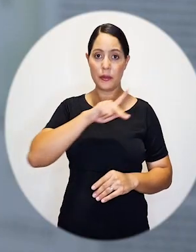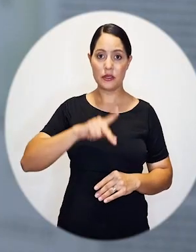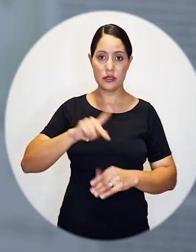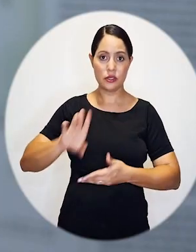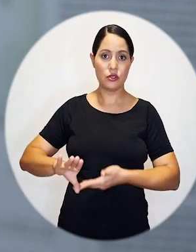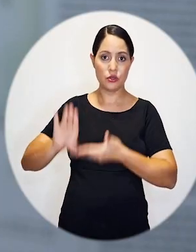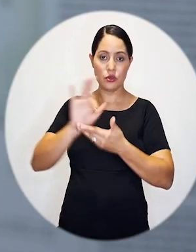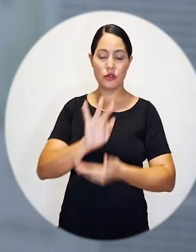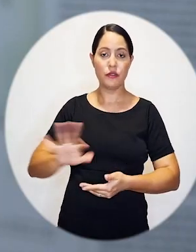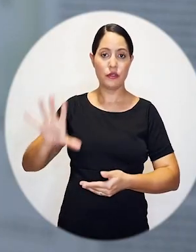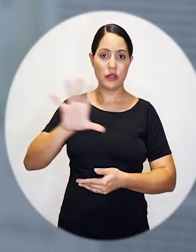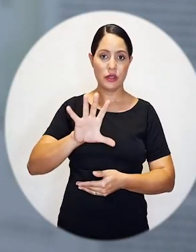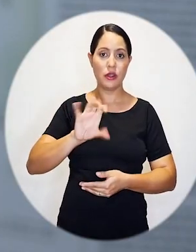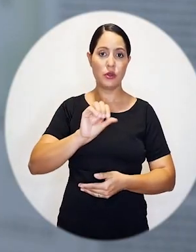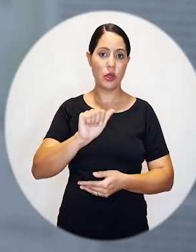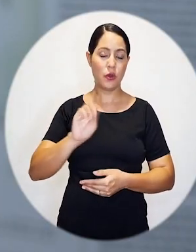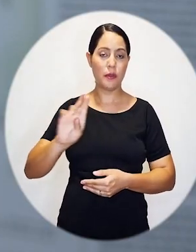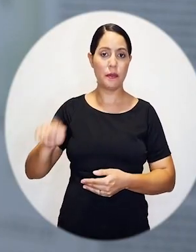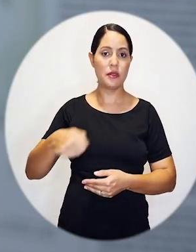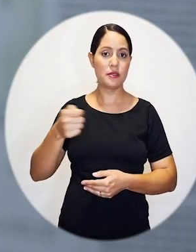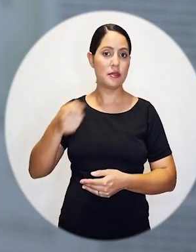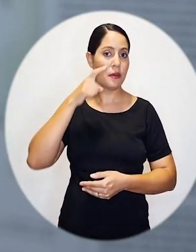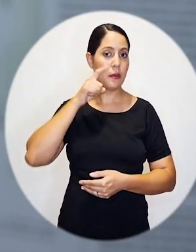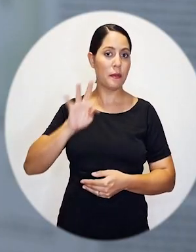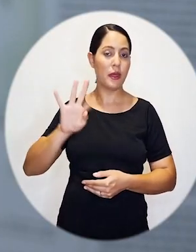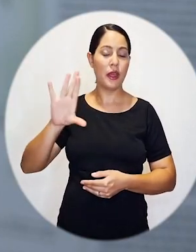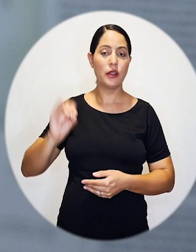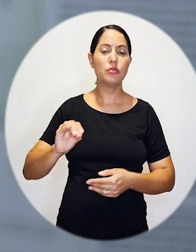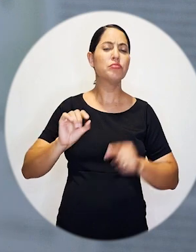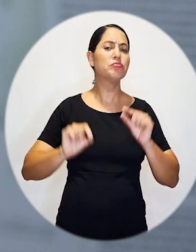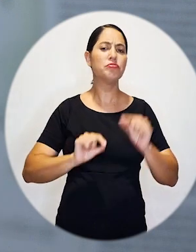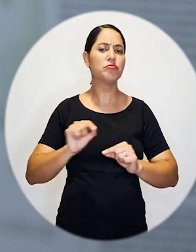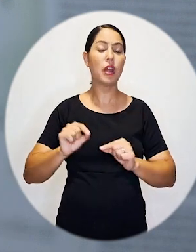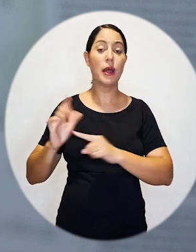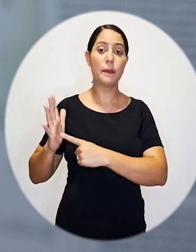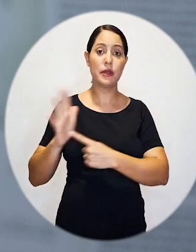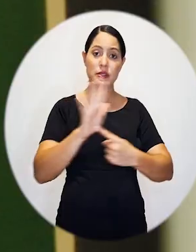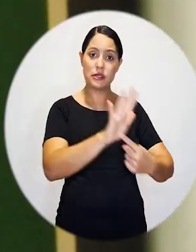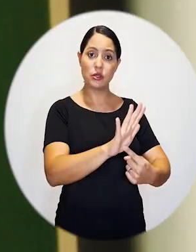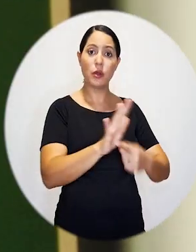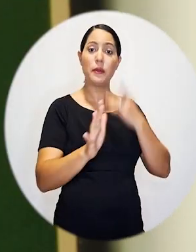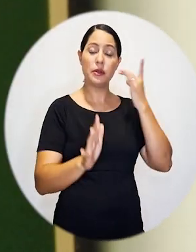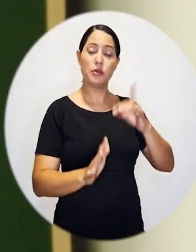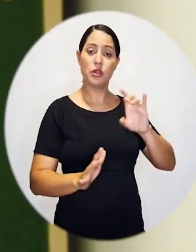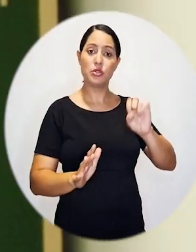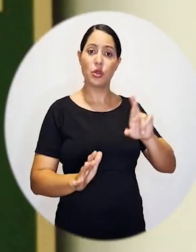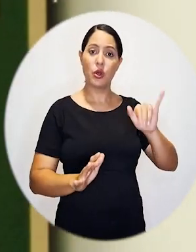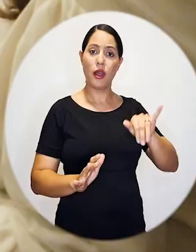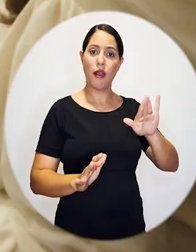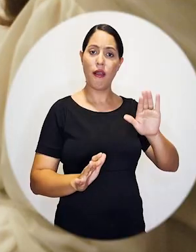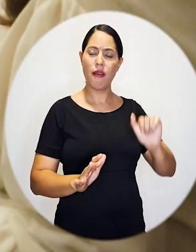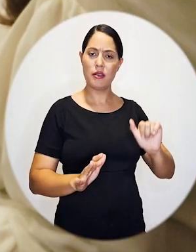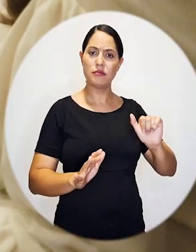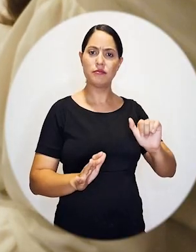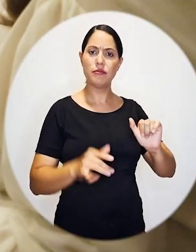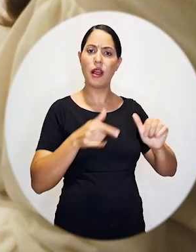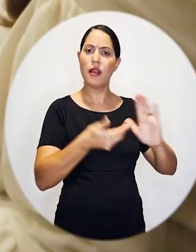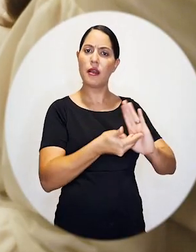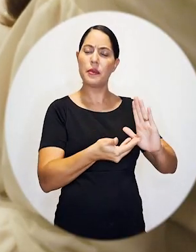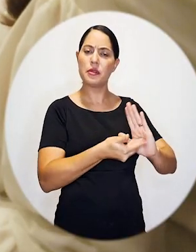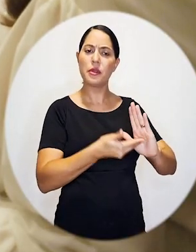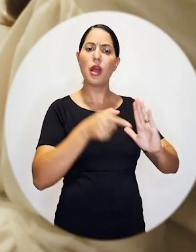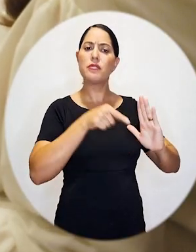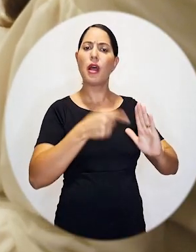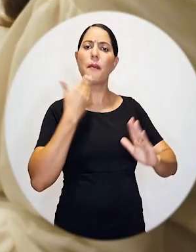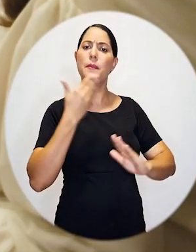O presidente do Conselho Federal da OAB, Beto Simonetti, apresentou para a deputada Soraya Santos, na Câmara dos Deputados, um projeto de